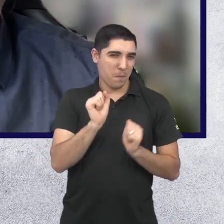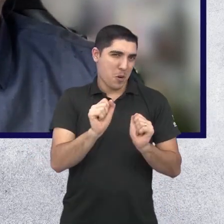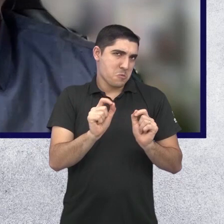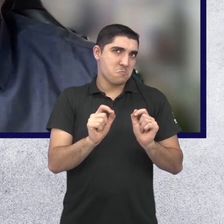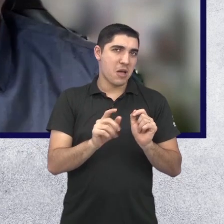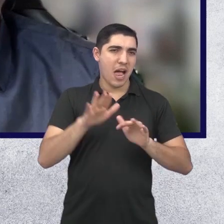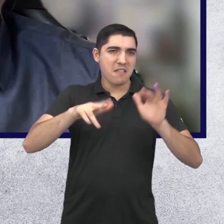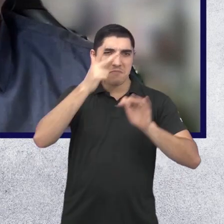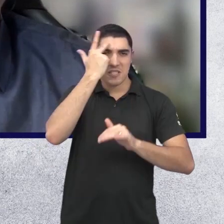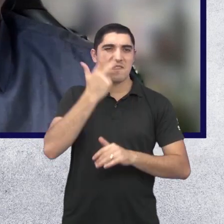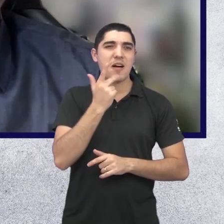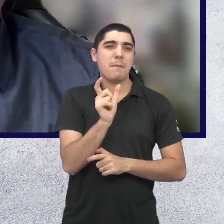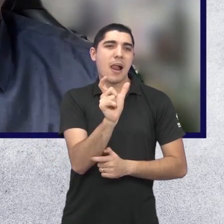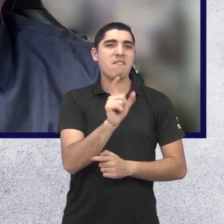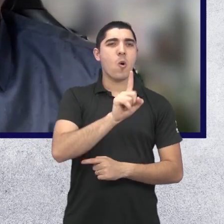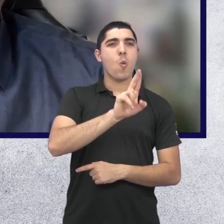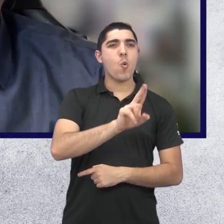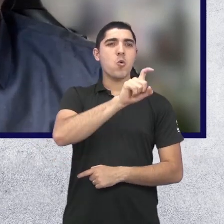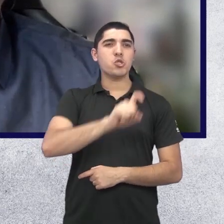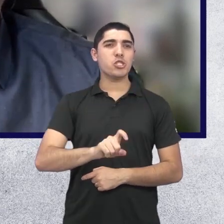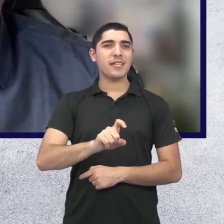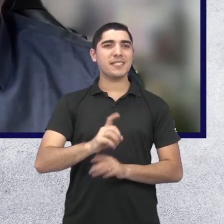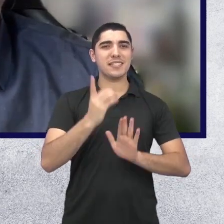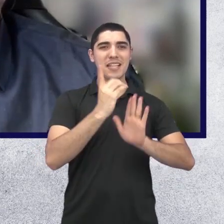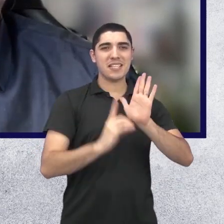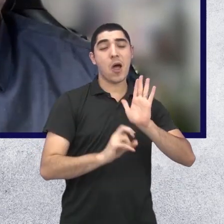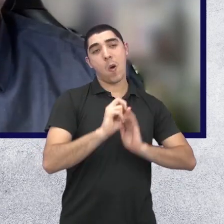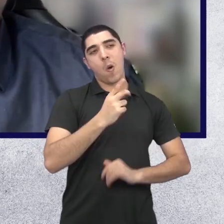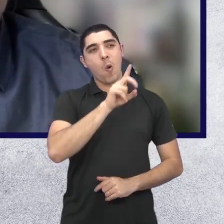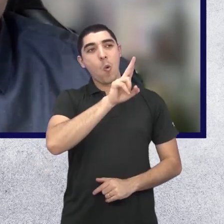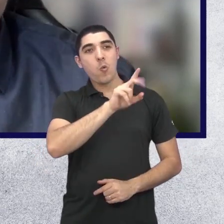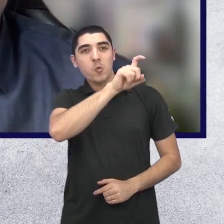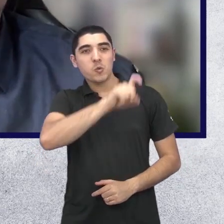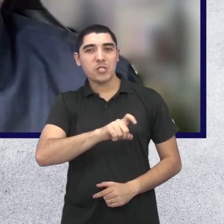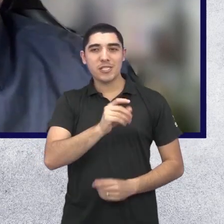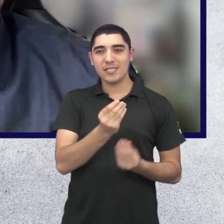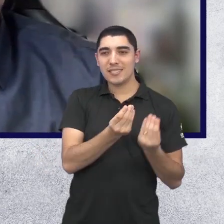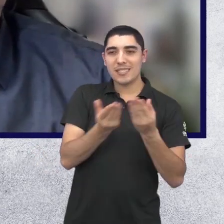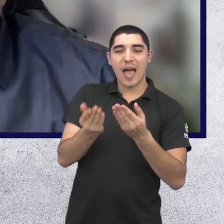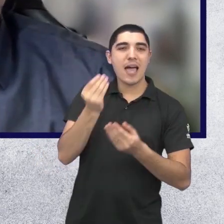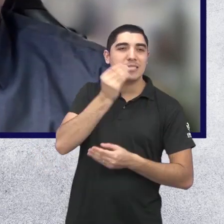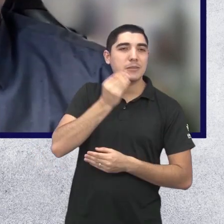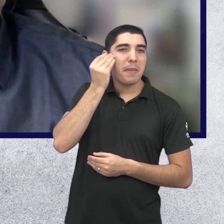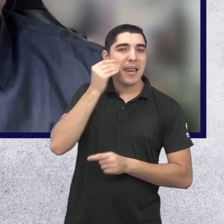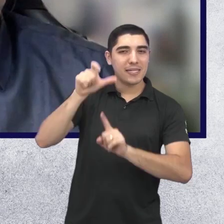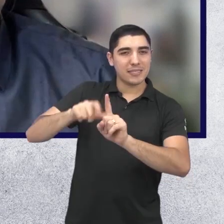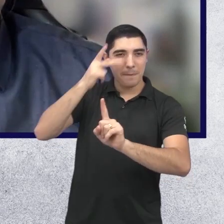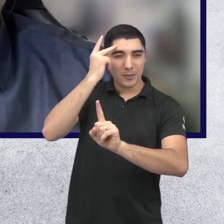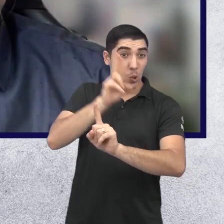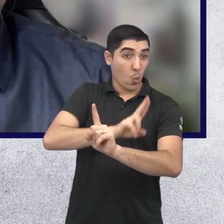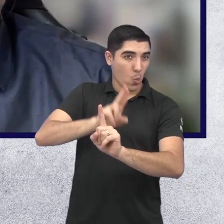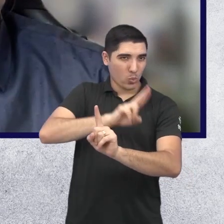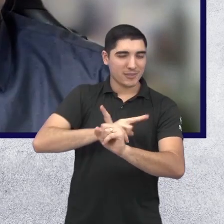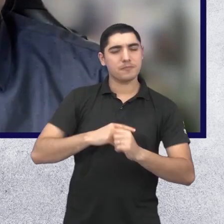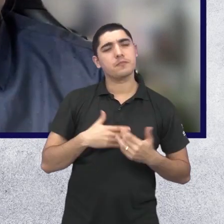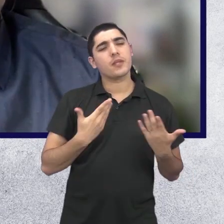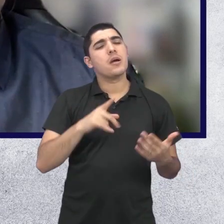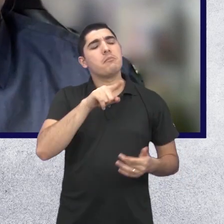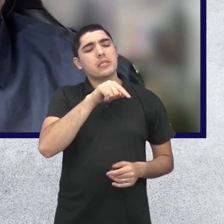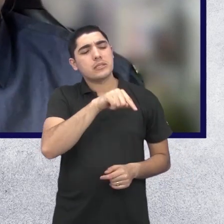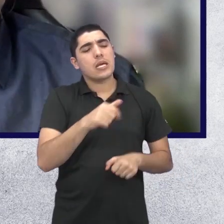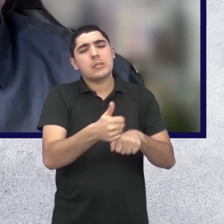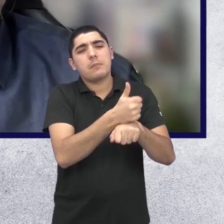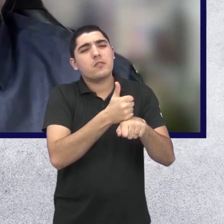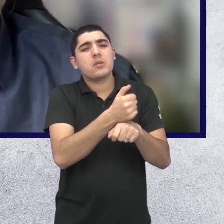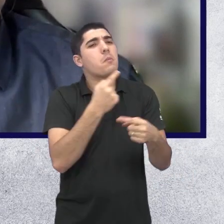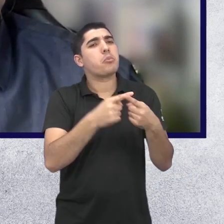posso colocar como UX Design, né? UX Experiência do Usuário, né? Isso é ótimo que a gente já está brasileirando aí para o pessoal entender melhor. E